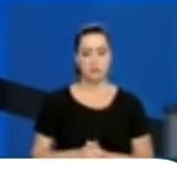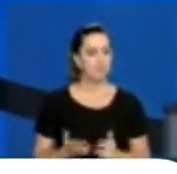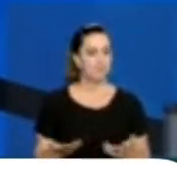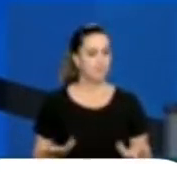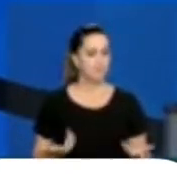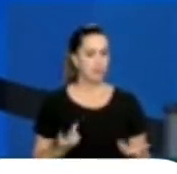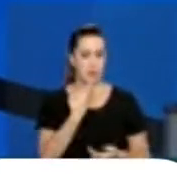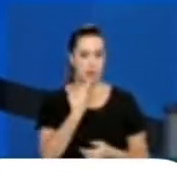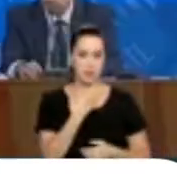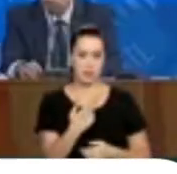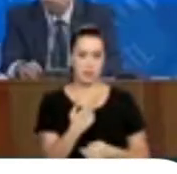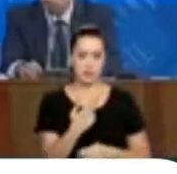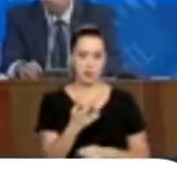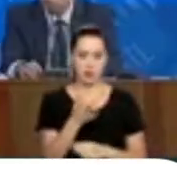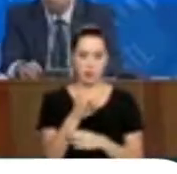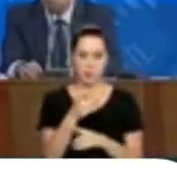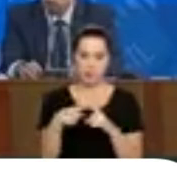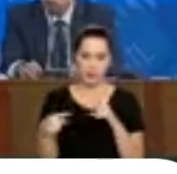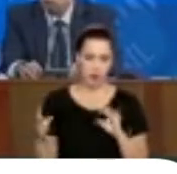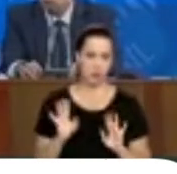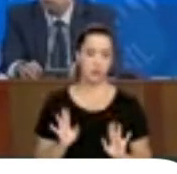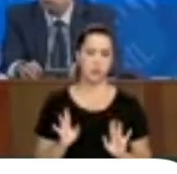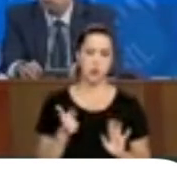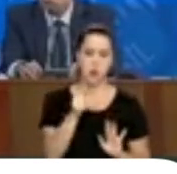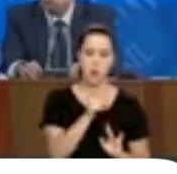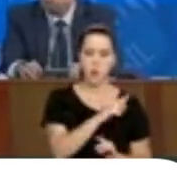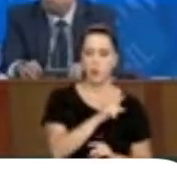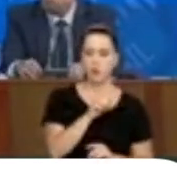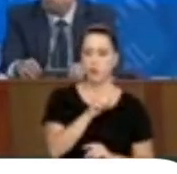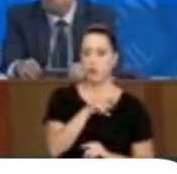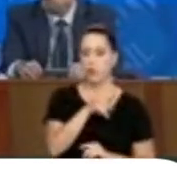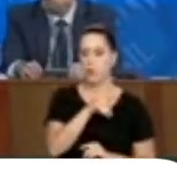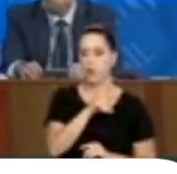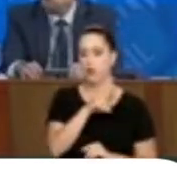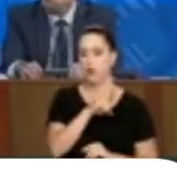Eu respondo uma parte, o Anderson responde a outra.